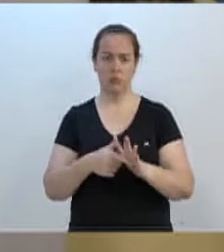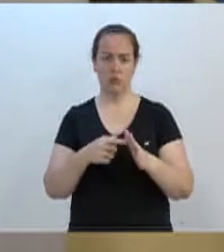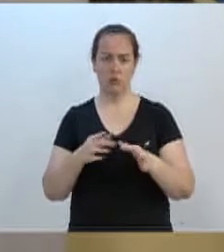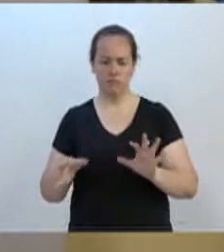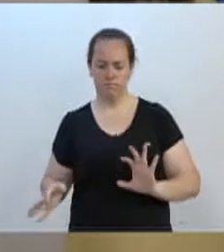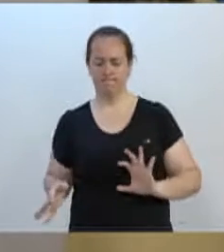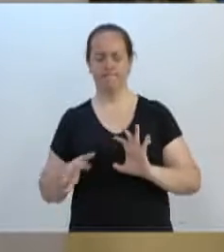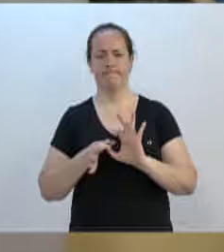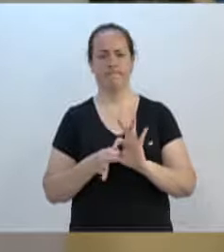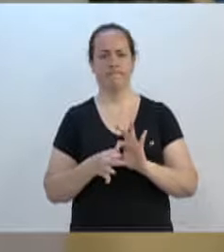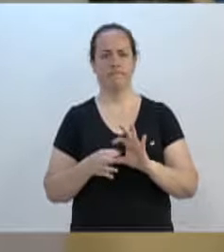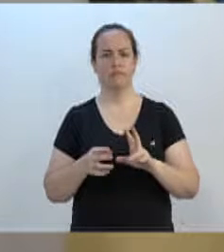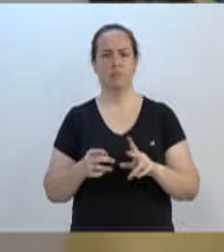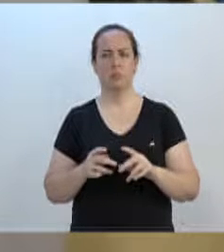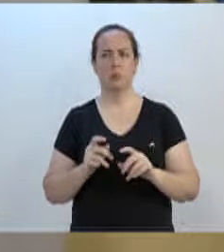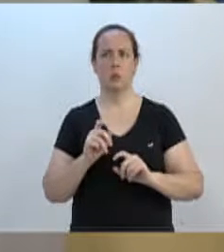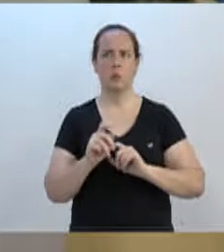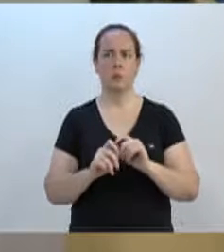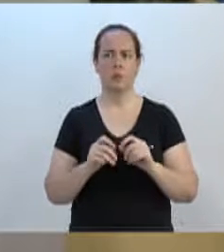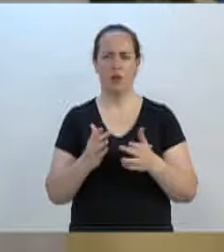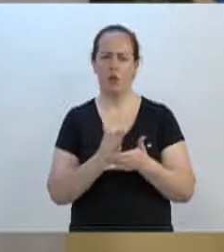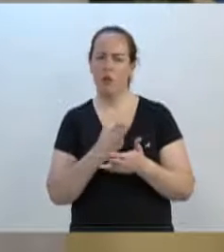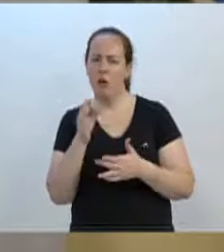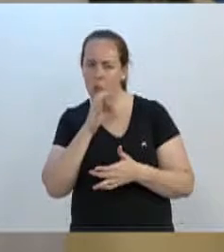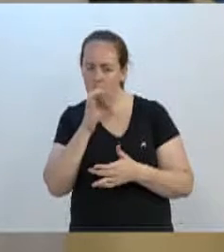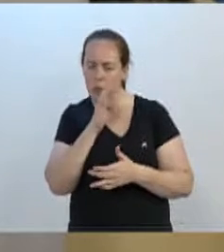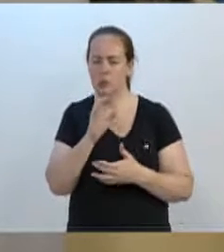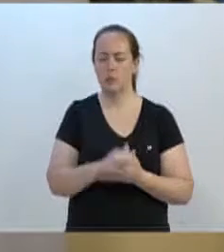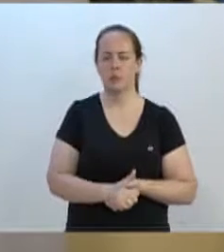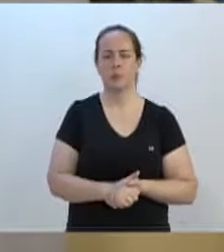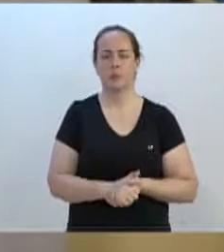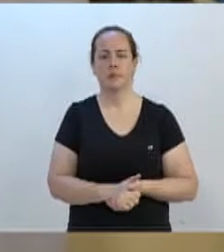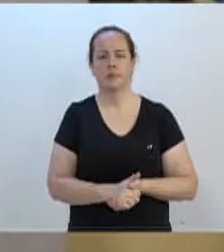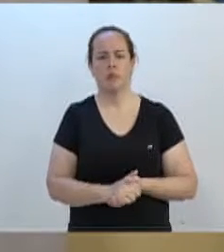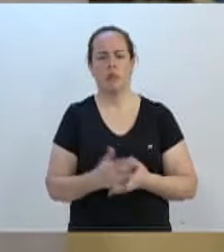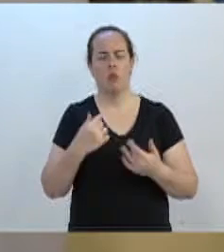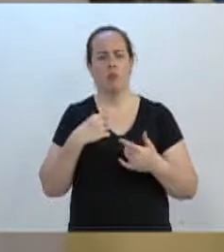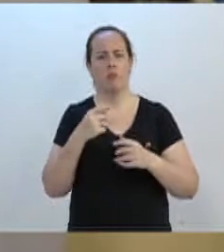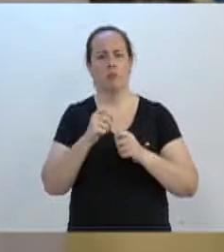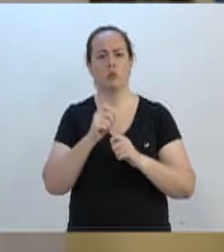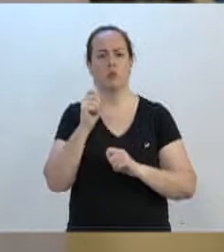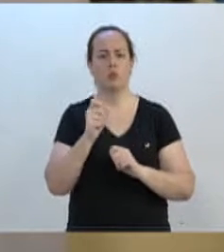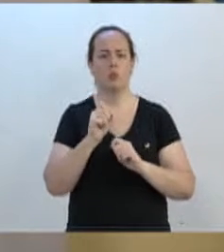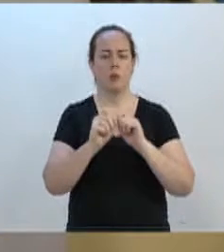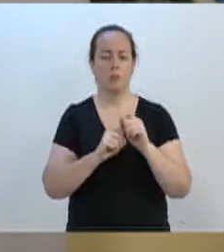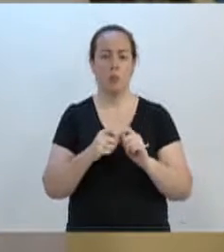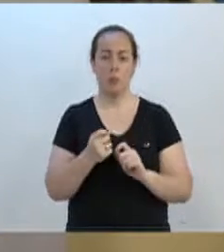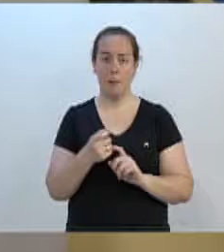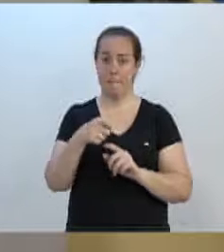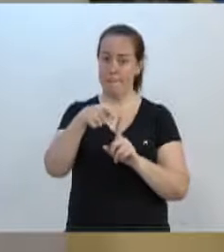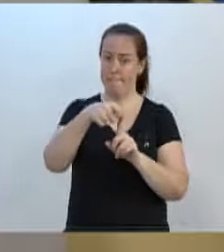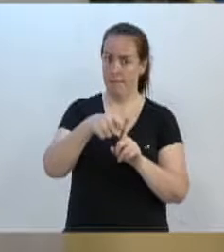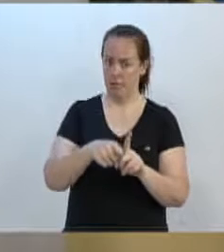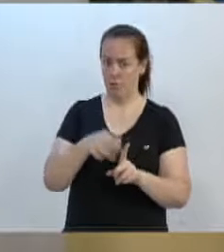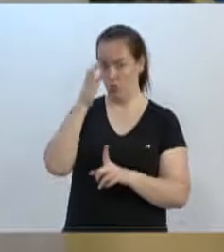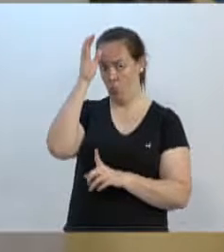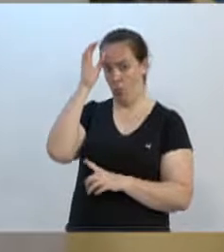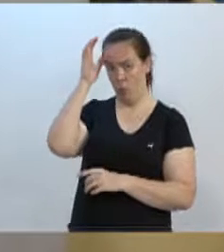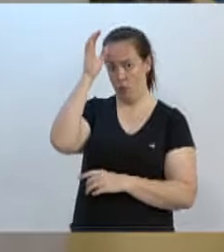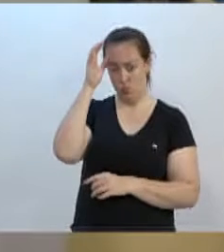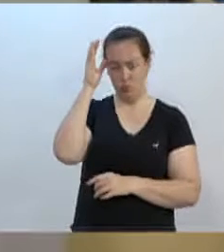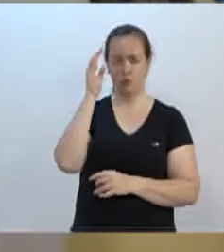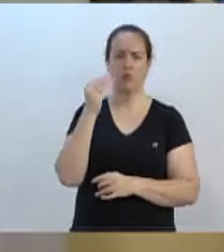que quero fazer aqui, alguns segundos somente. Entrei com o mês de conscientização contra as